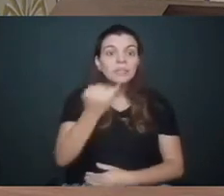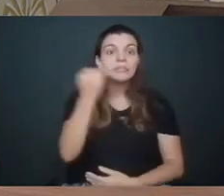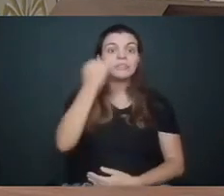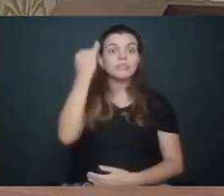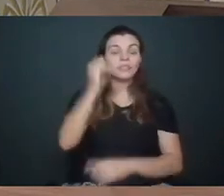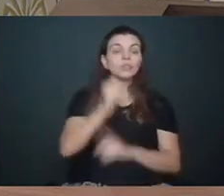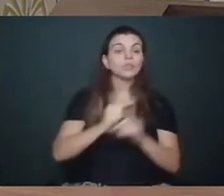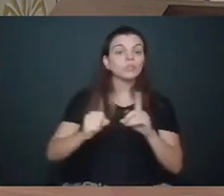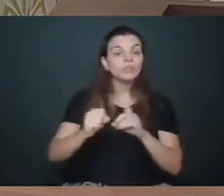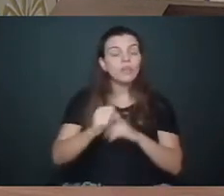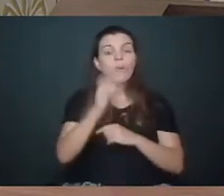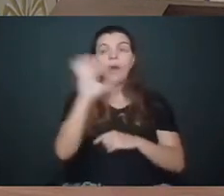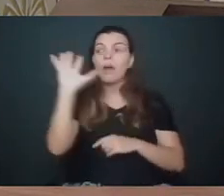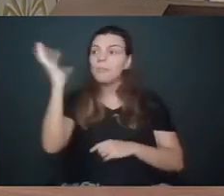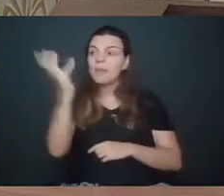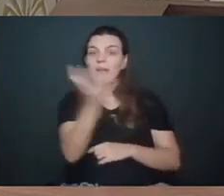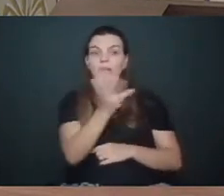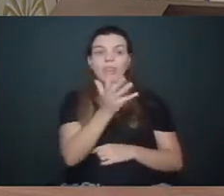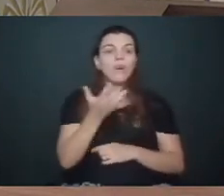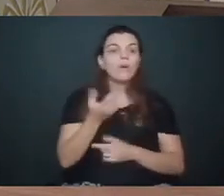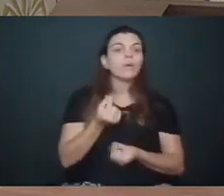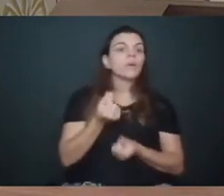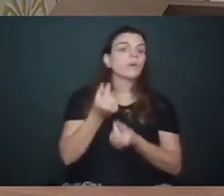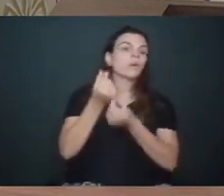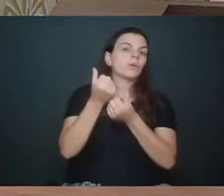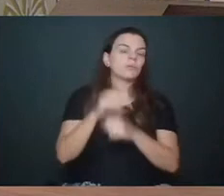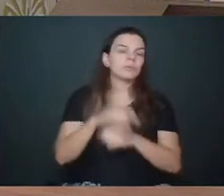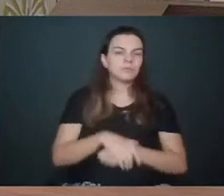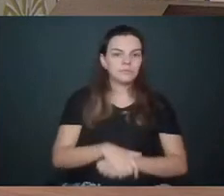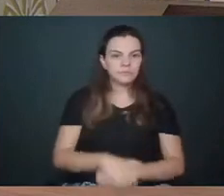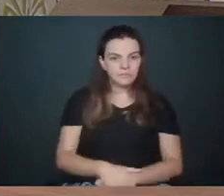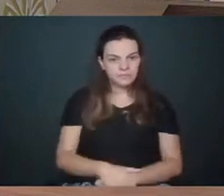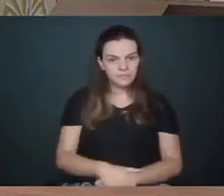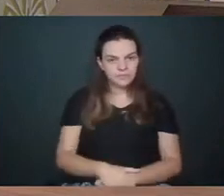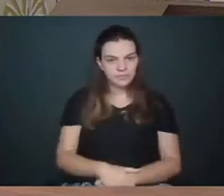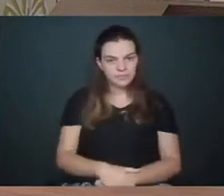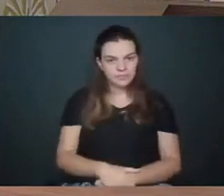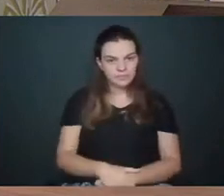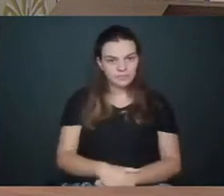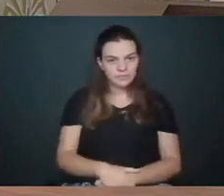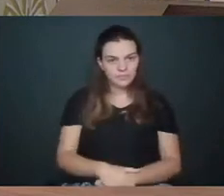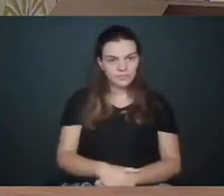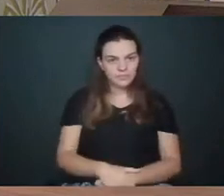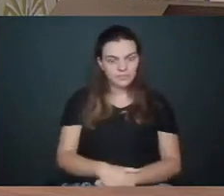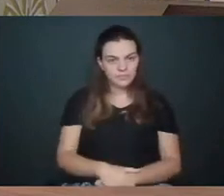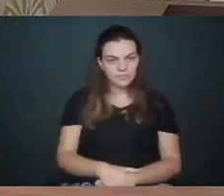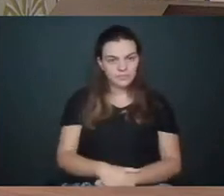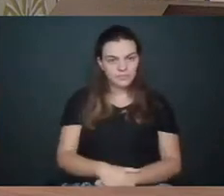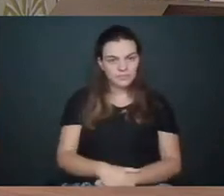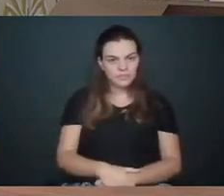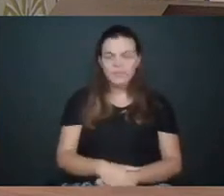econômico. Vocês, eu vou enfocar, vou parar então. Eu acho que já se foram lá um monte de minutos, não é?